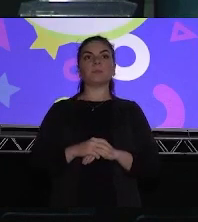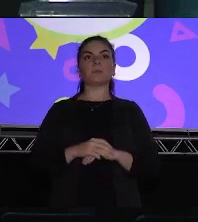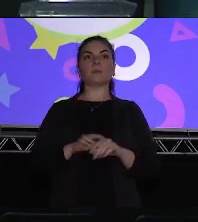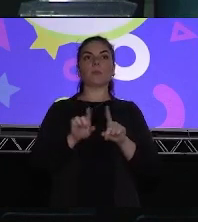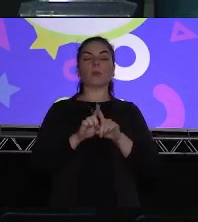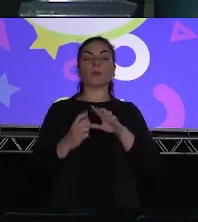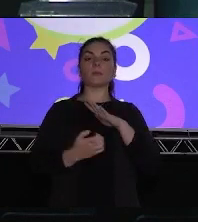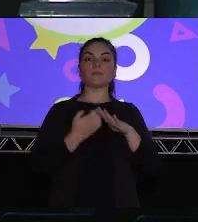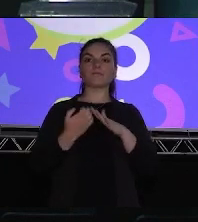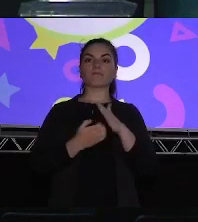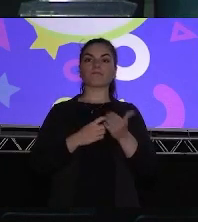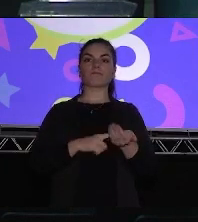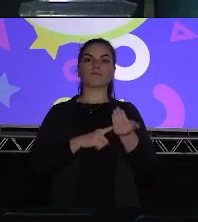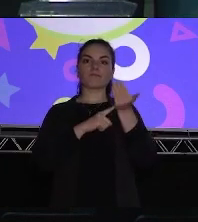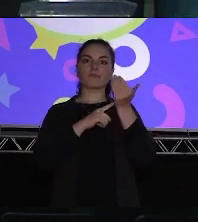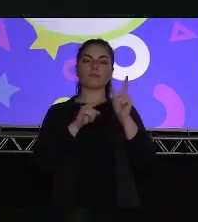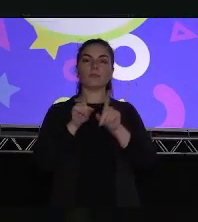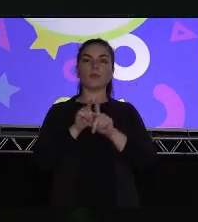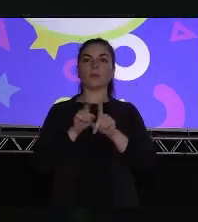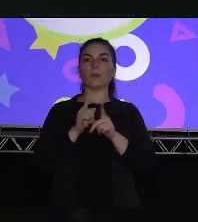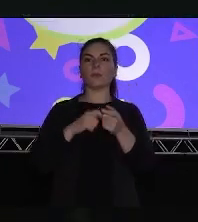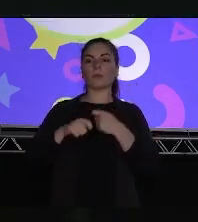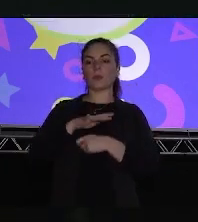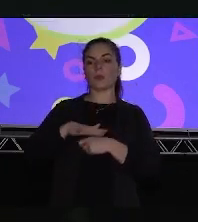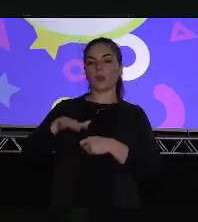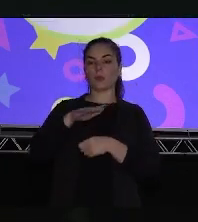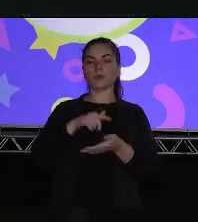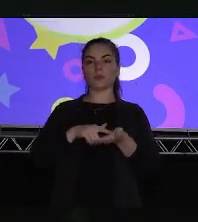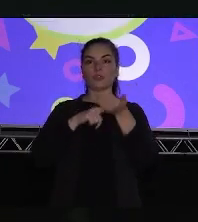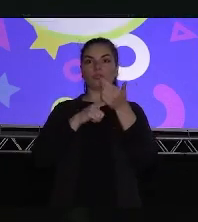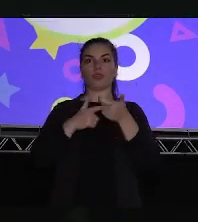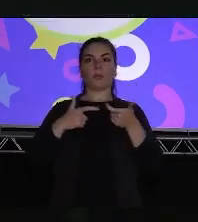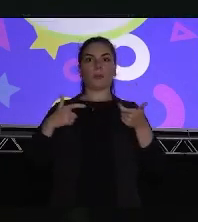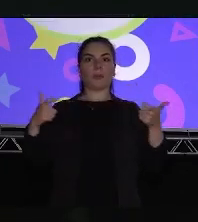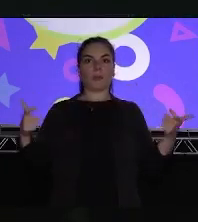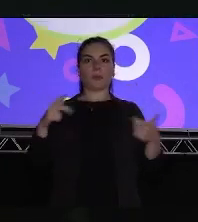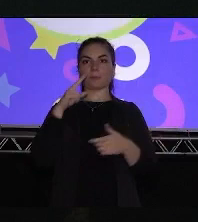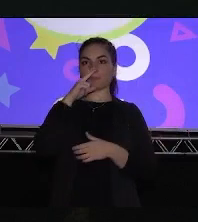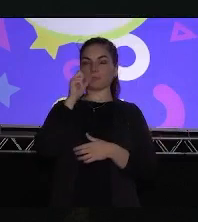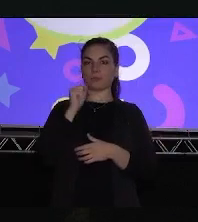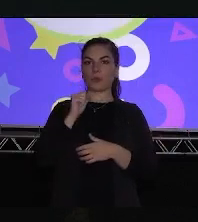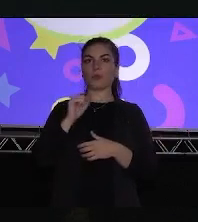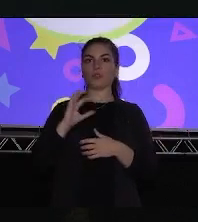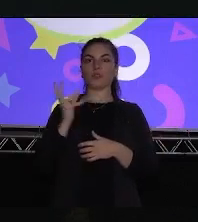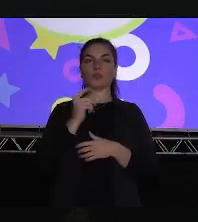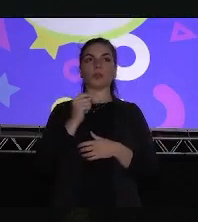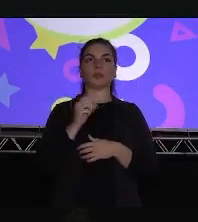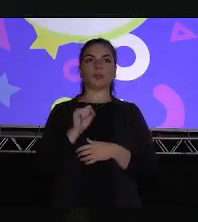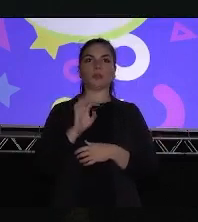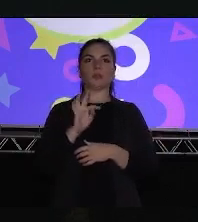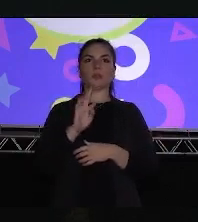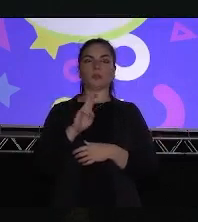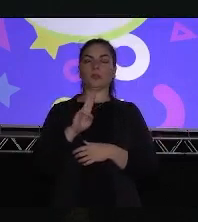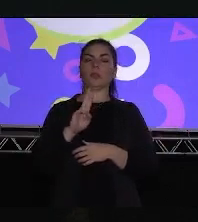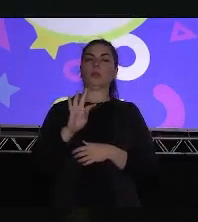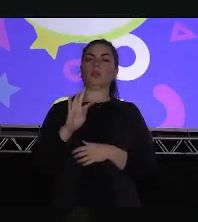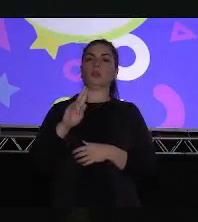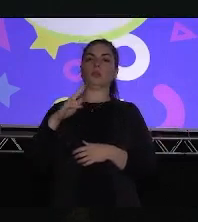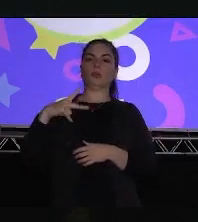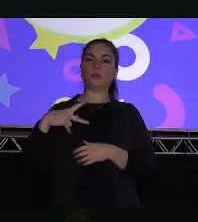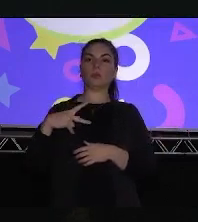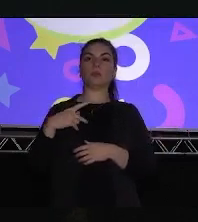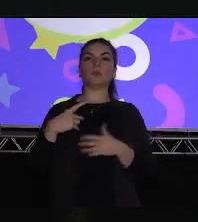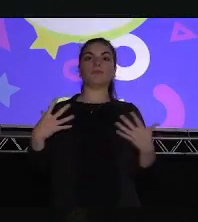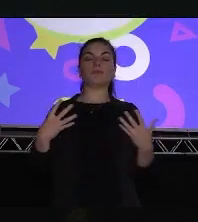empresas de tecnologia e o mercado de tecnologia teve um crescimento exponencial, as concorrências das startups também com outras empresas, né? E isso